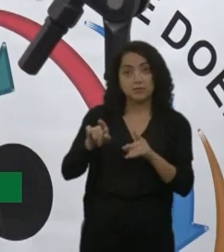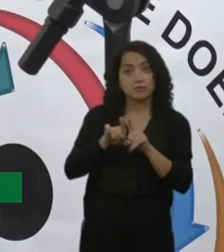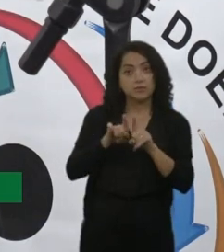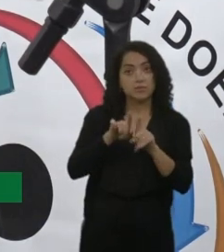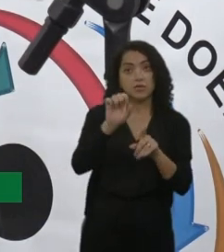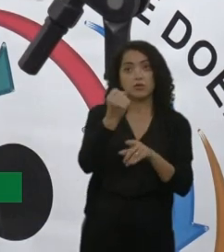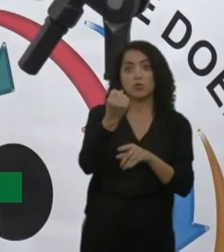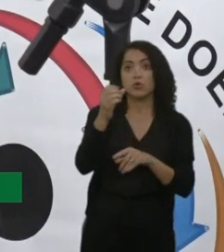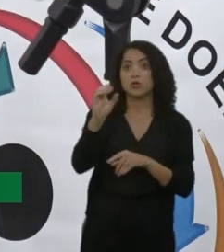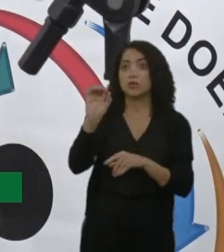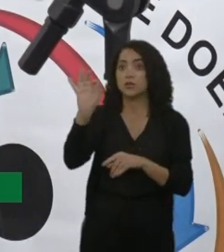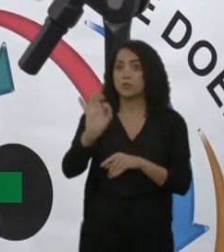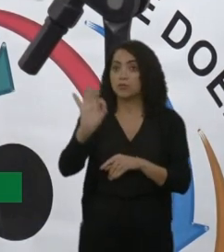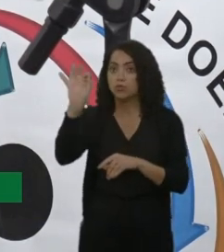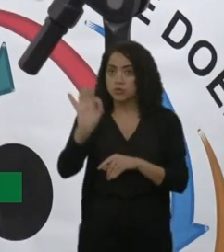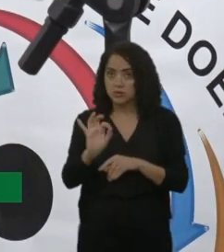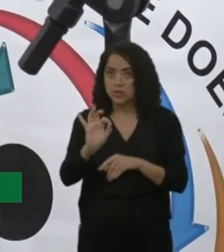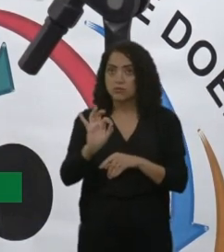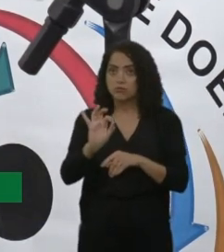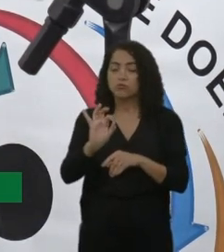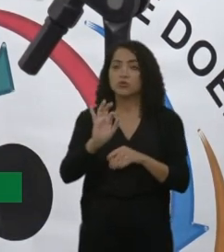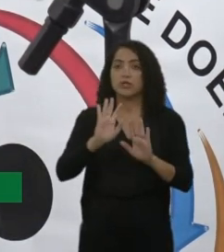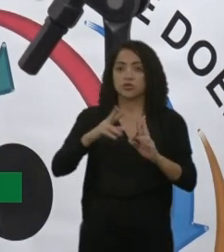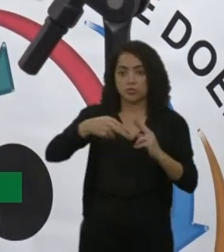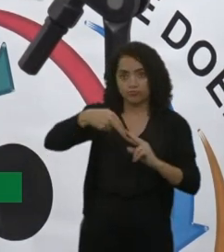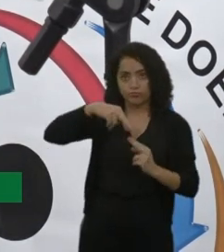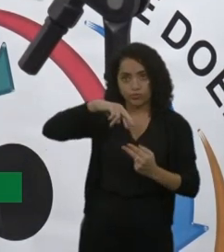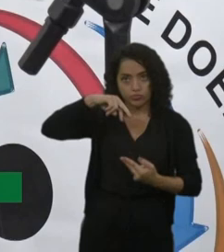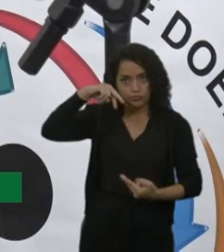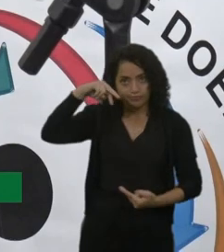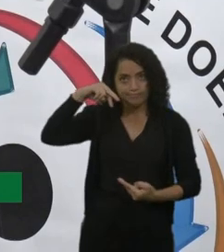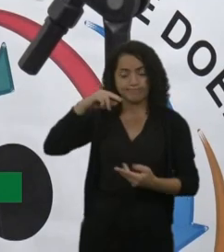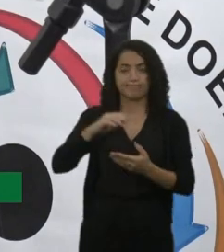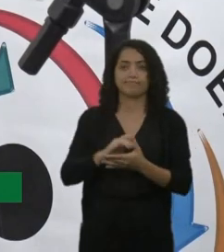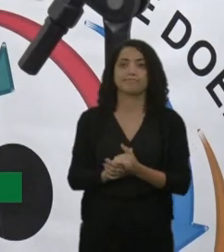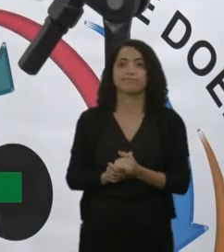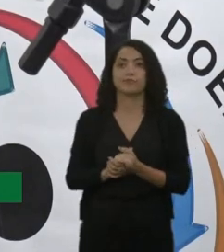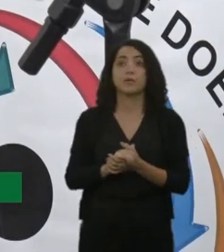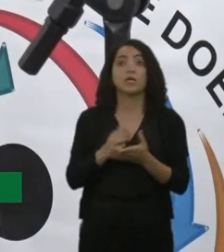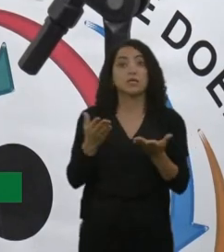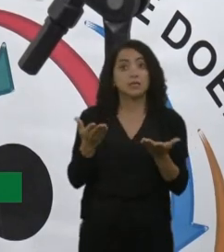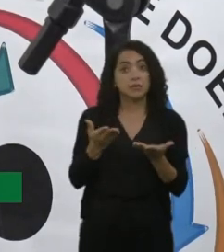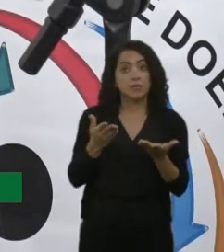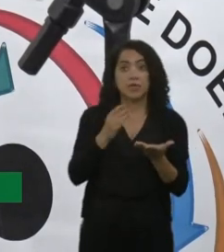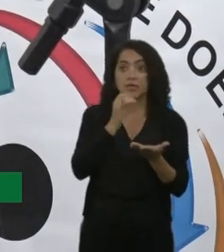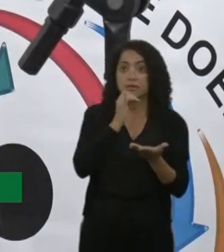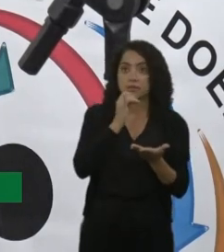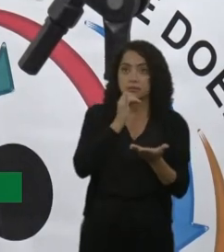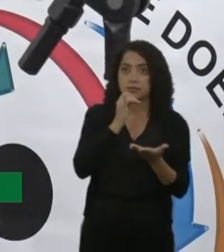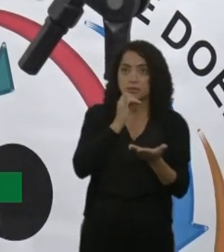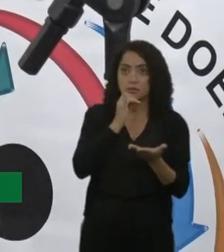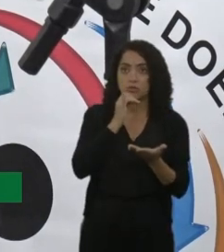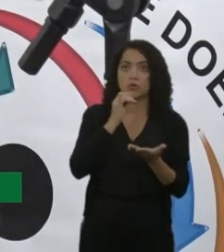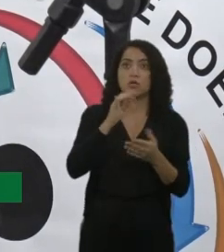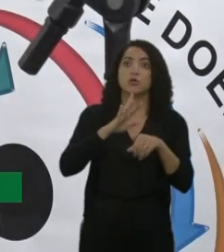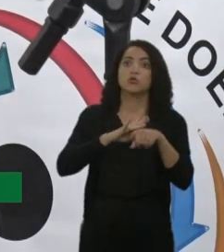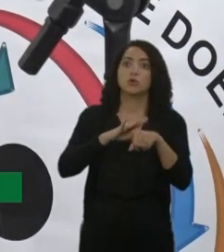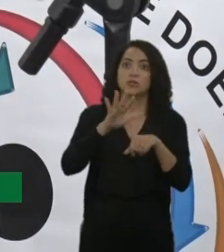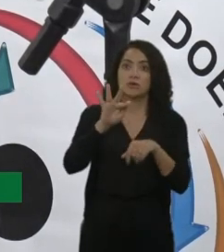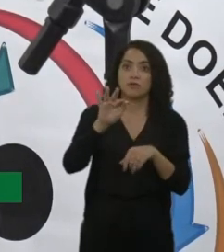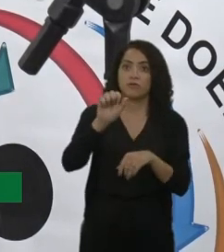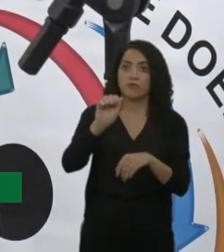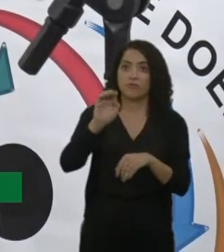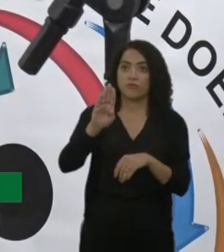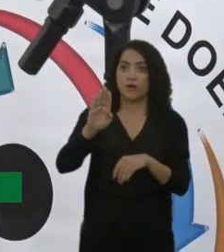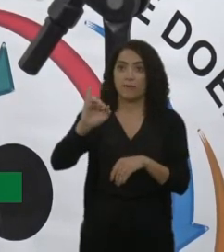80% têm origem genética. Alguns exemplos dessas enfermidades são a doença de Fabry, que causa